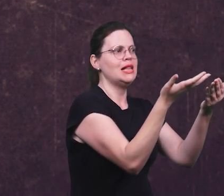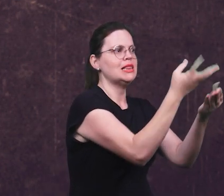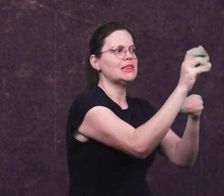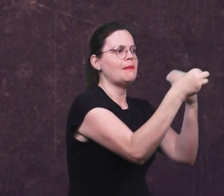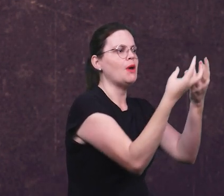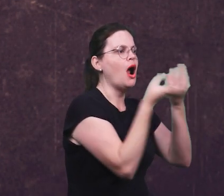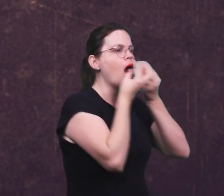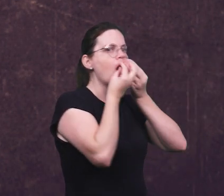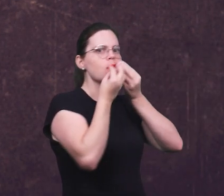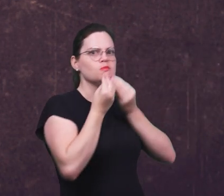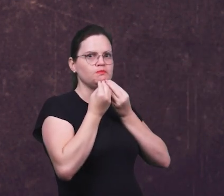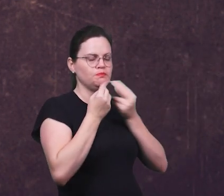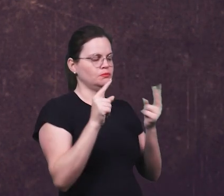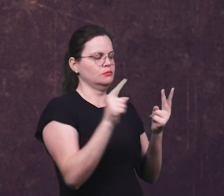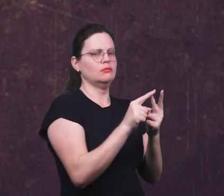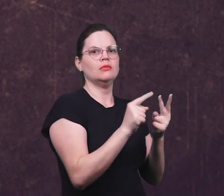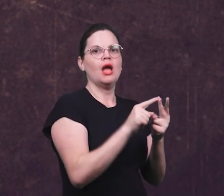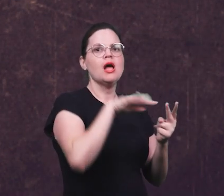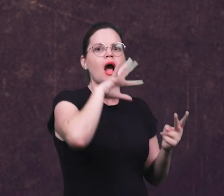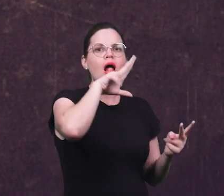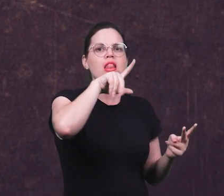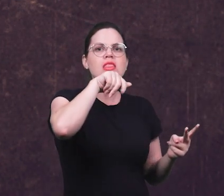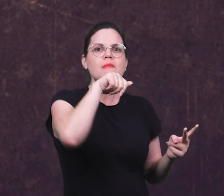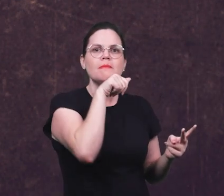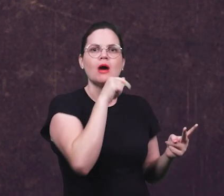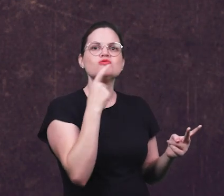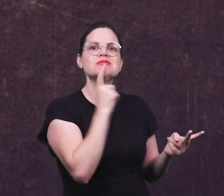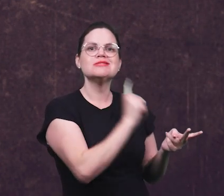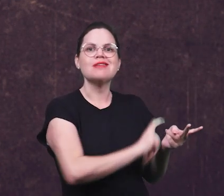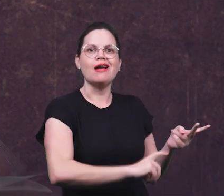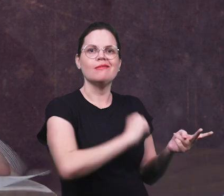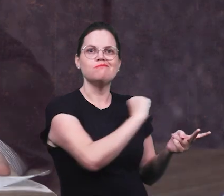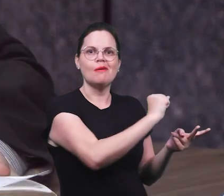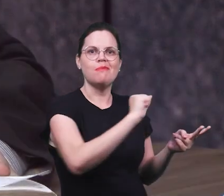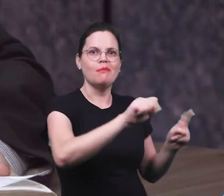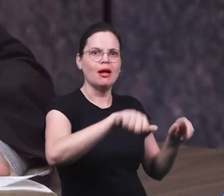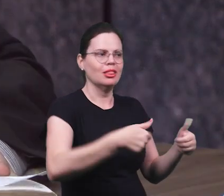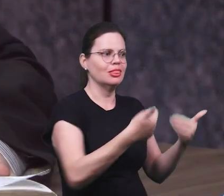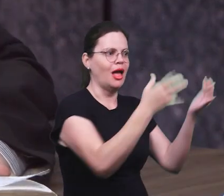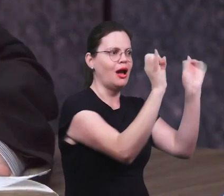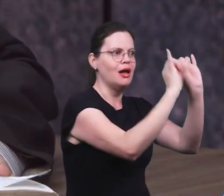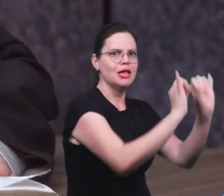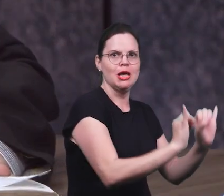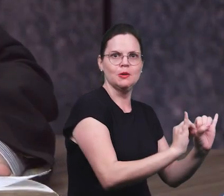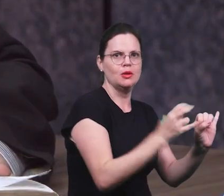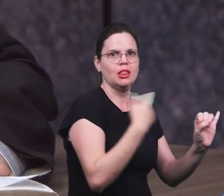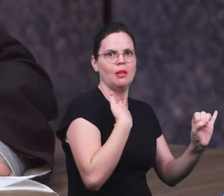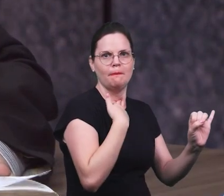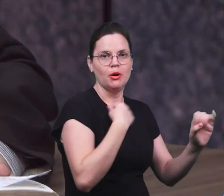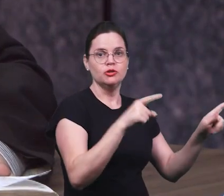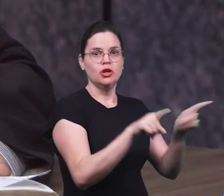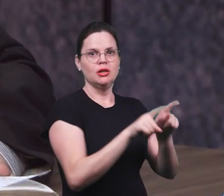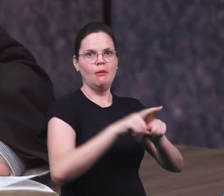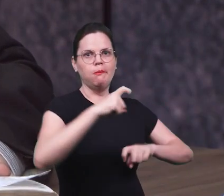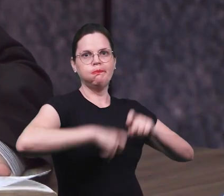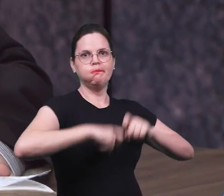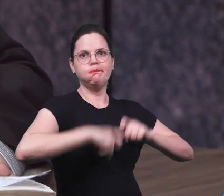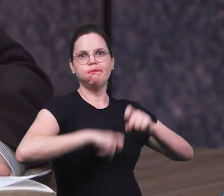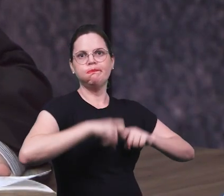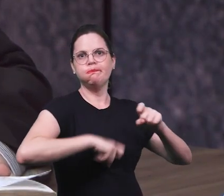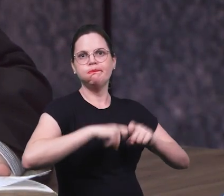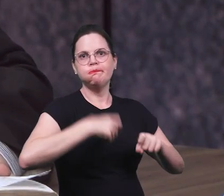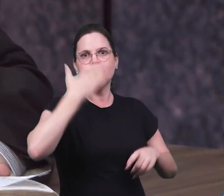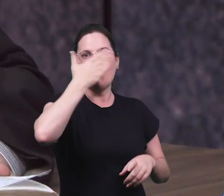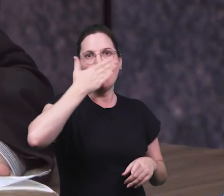da fornicação. E o resto é o Espírito Santo que faz. Se o Senhor te batizar com o